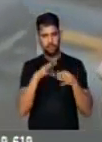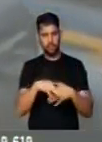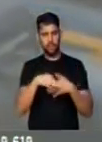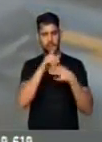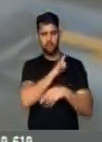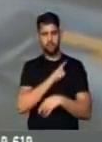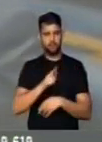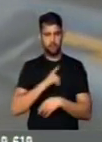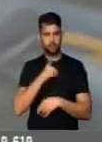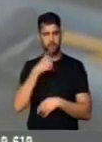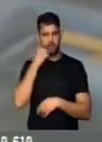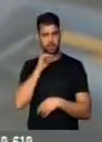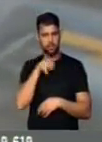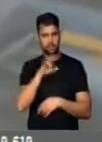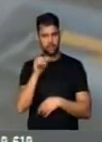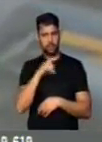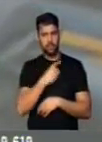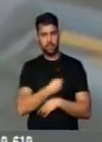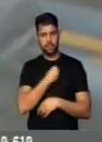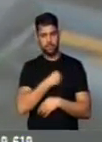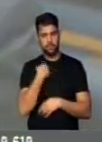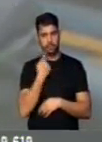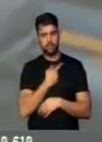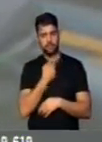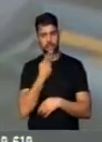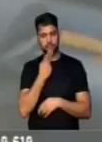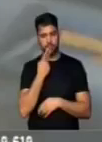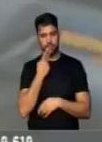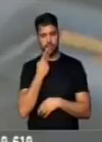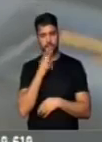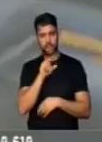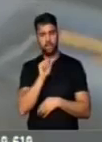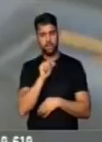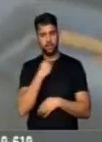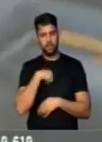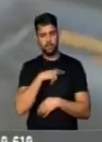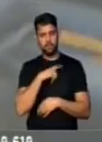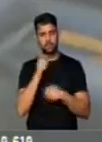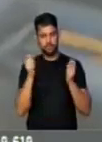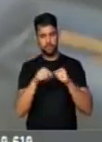líder do governo, deputado André Moura, assim nos atendeu muito bem, para que